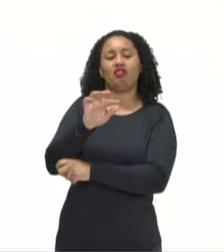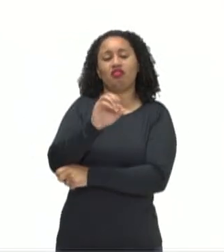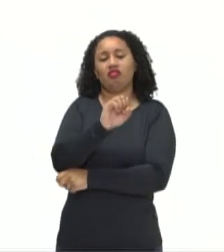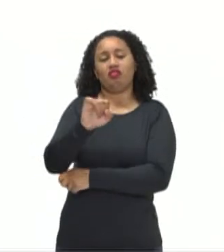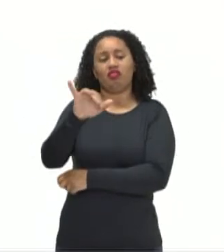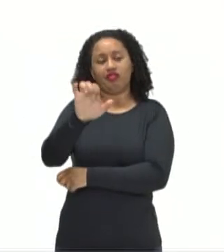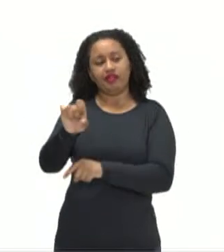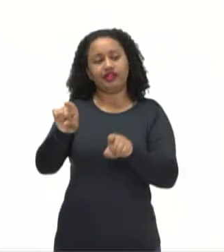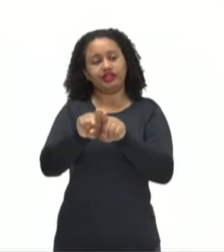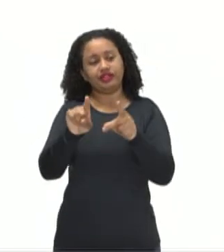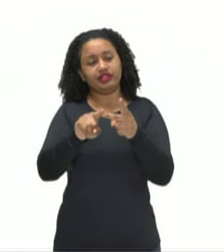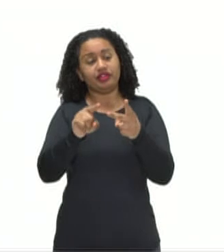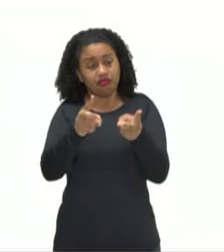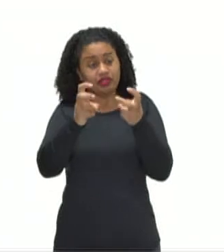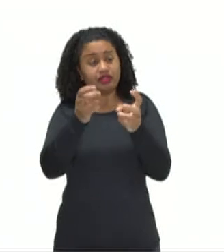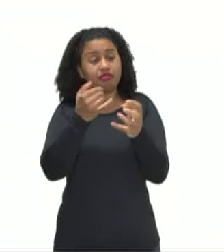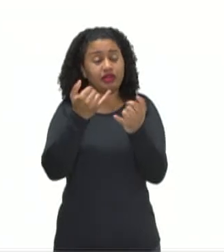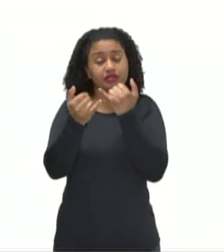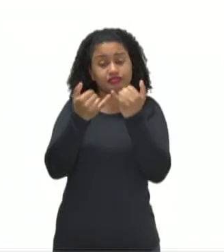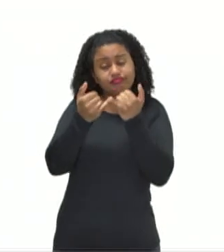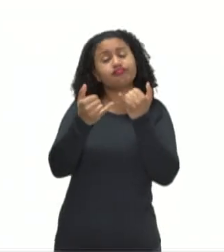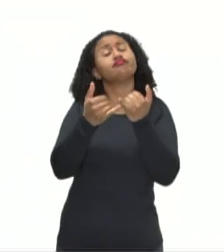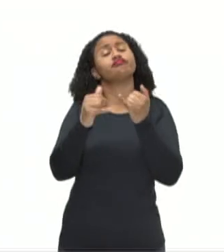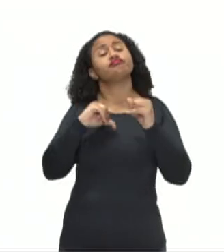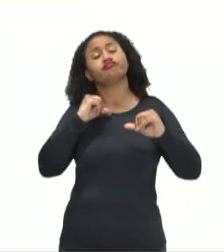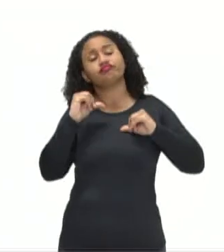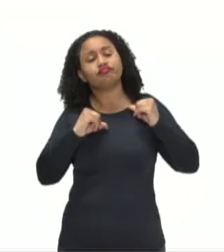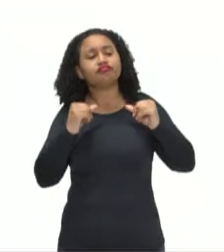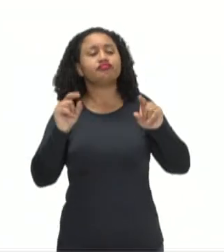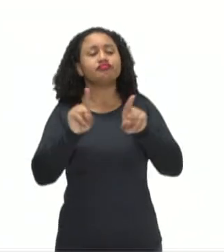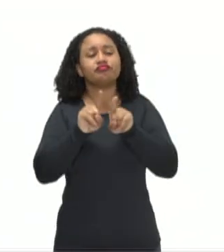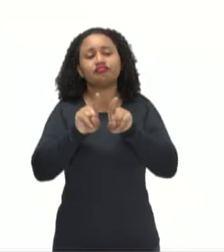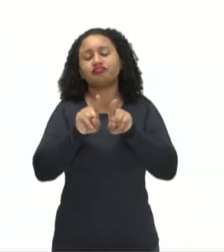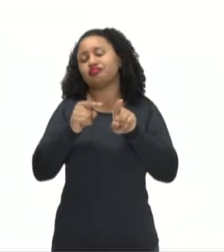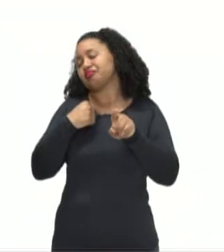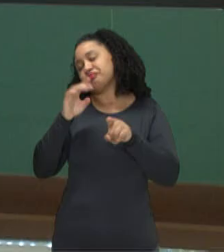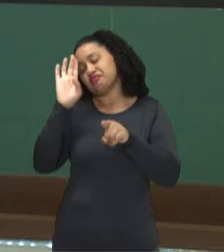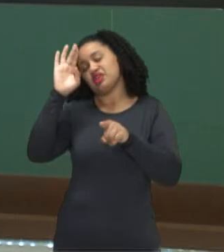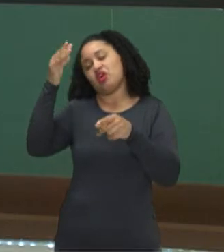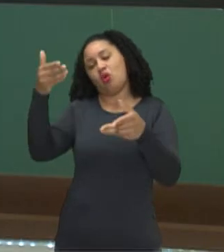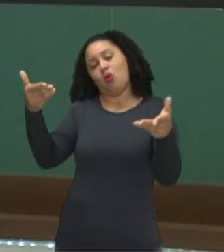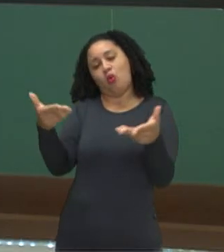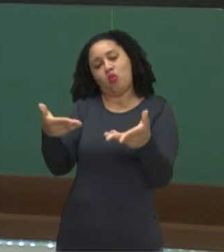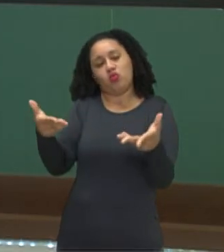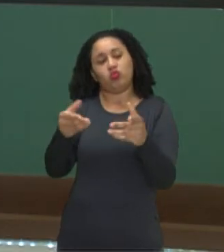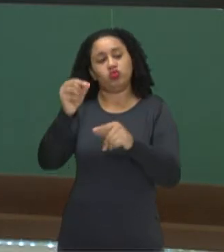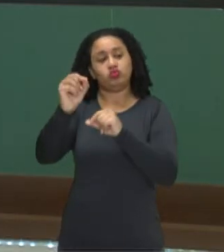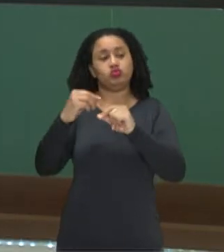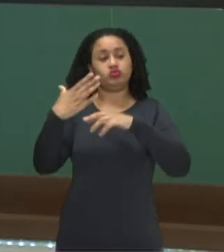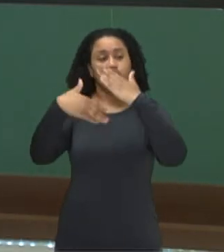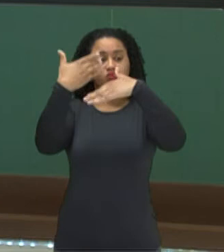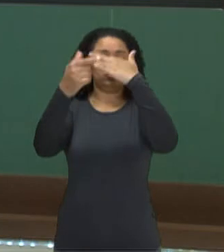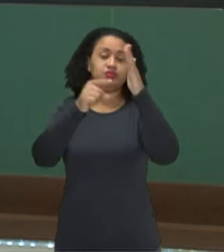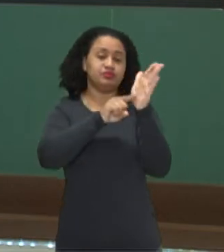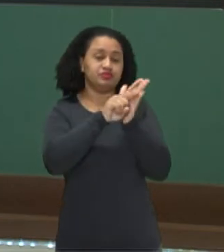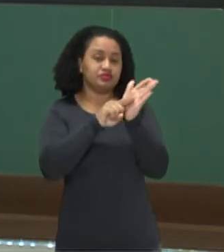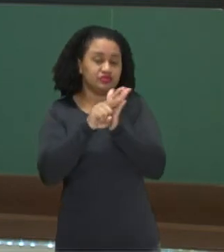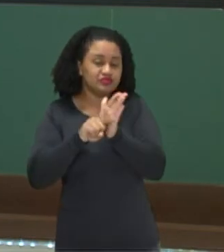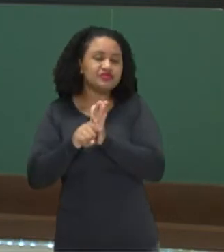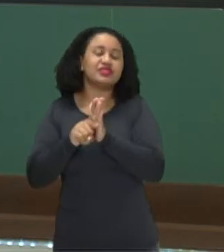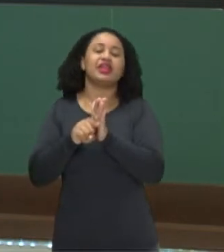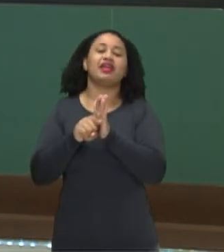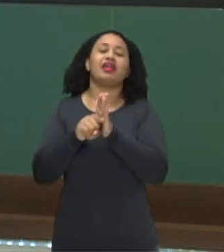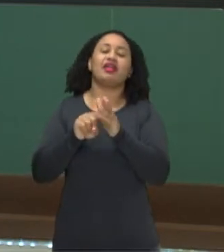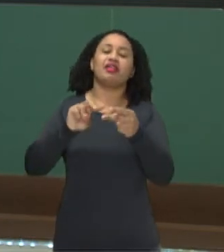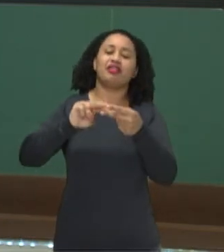dessas semelhanças anatômicas e principalmente hoje, né, atualmente aí, o avanço das pesquisas com